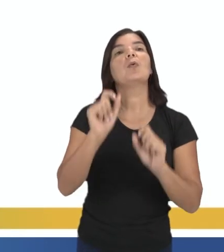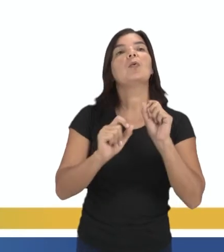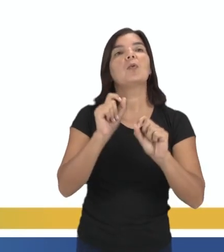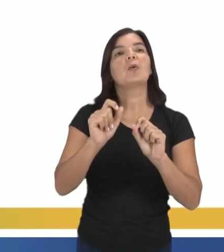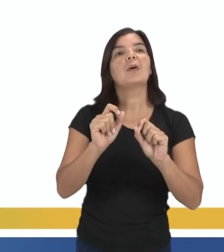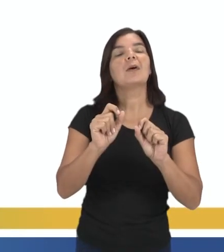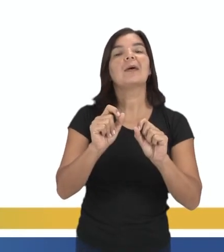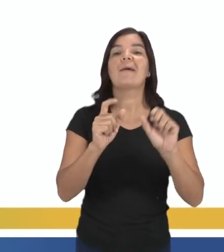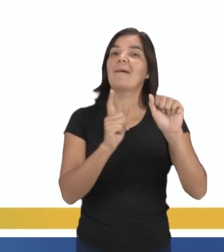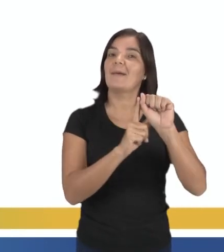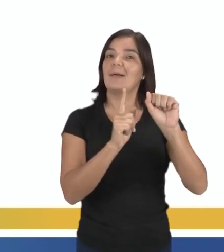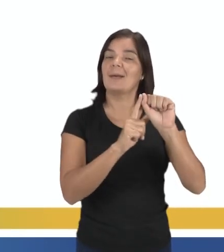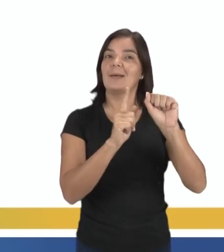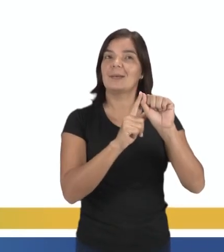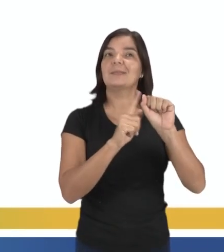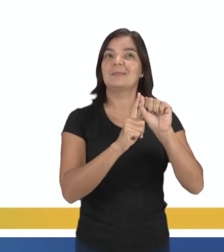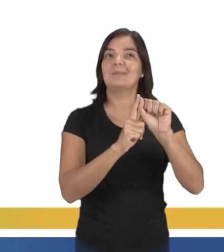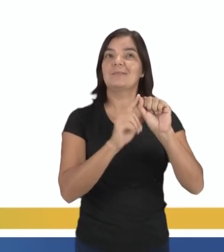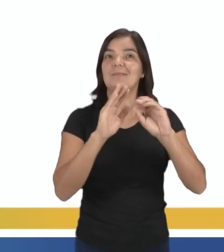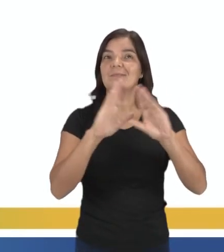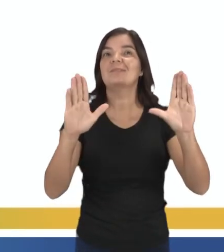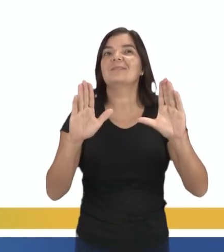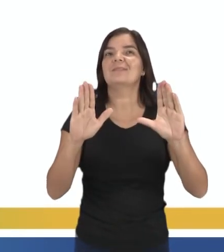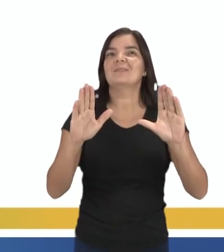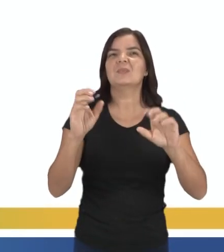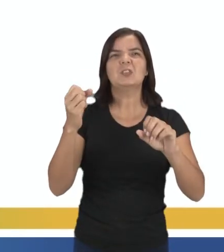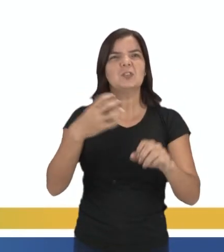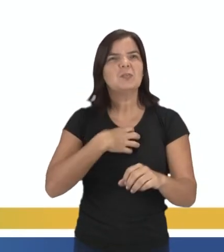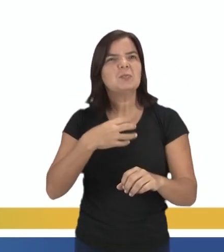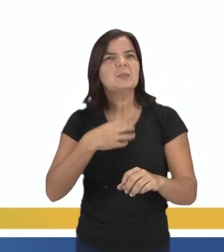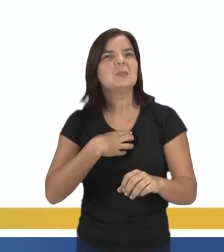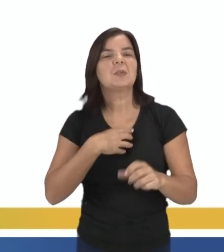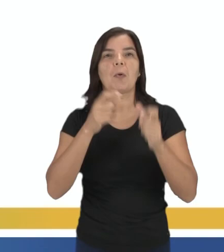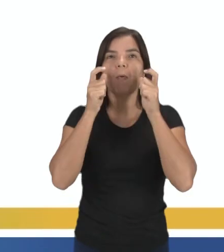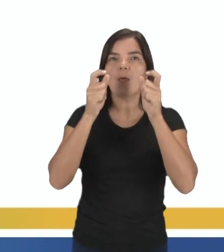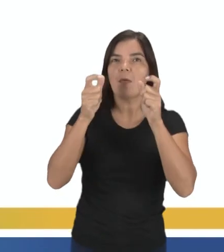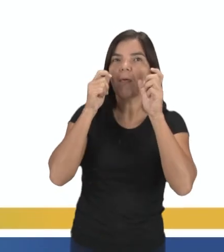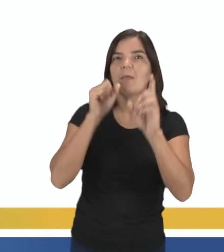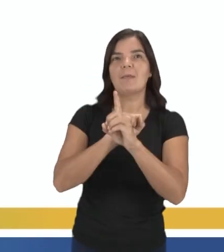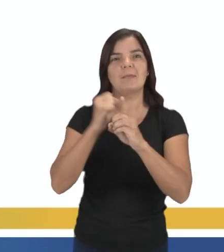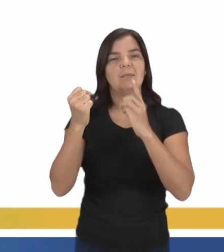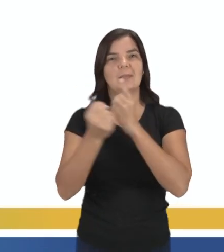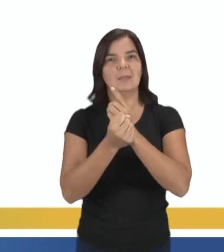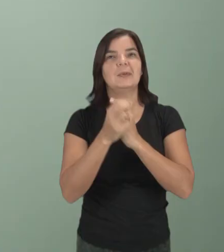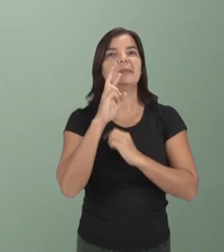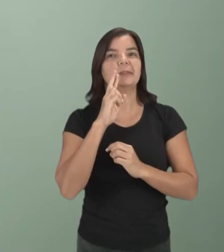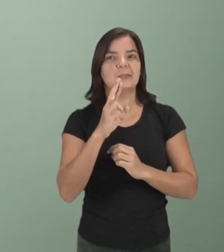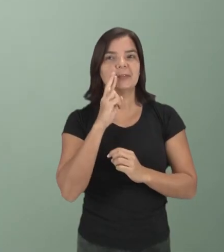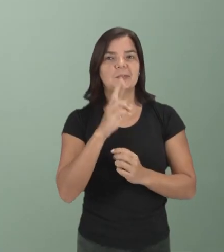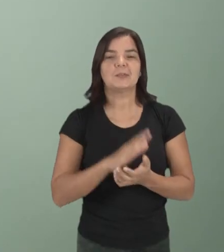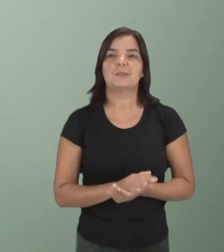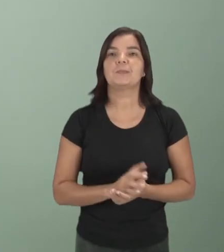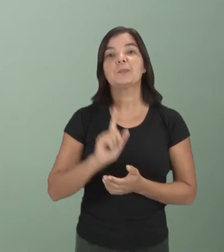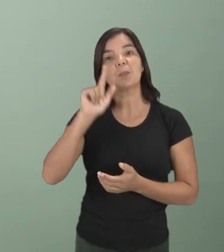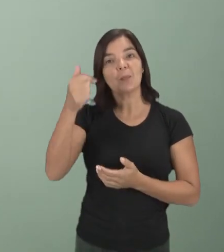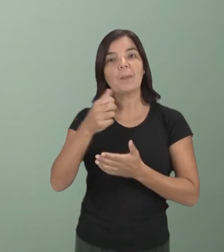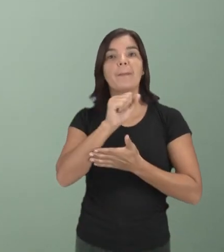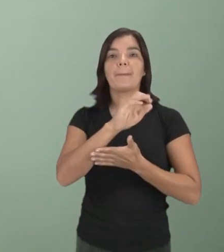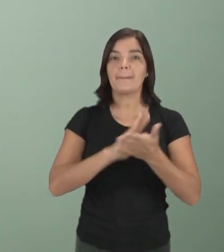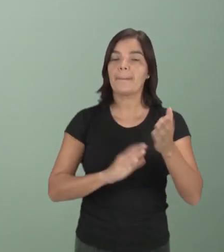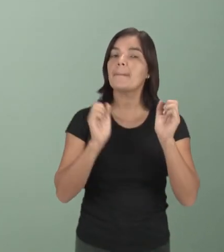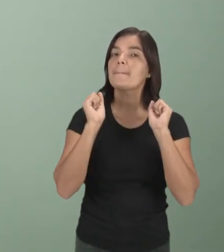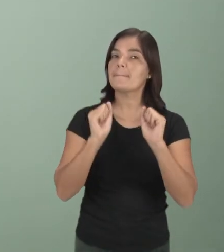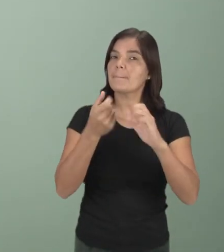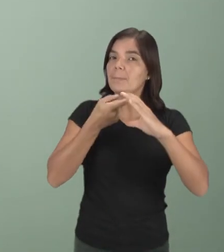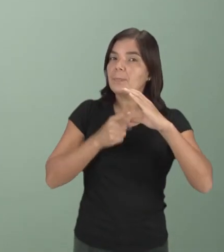sobrou? Objetivismo, subordinação, sentimentos de interesses sociais. Outras atividades aqui vocês